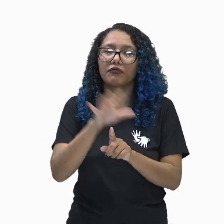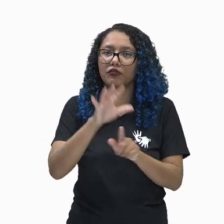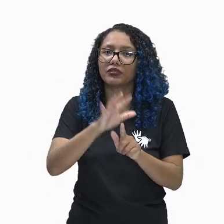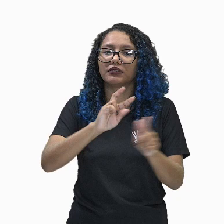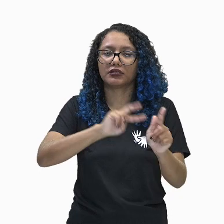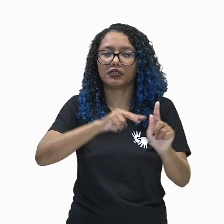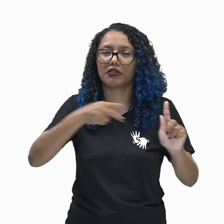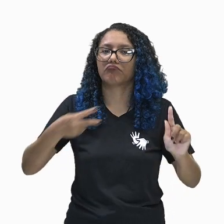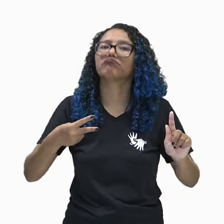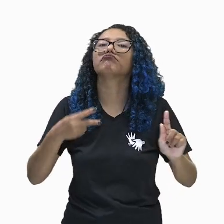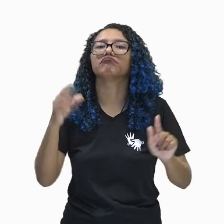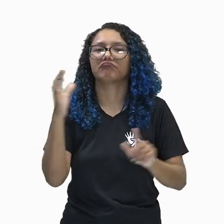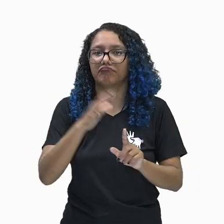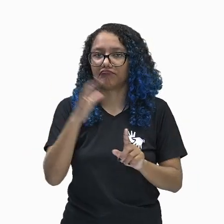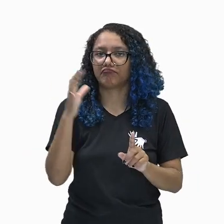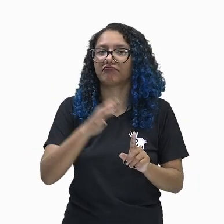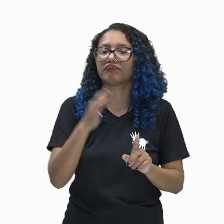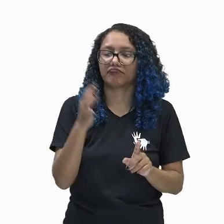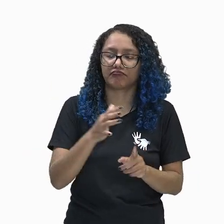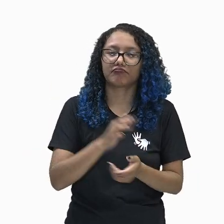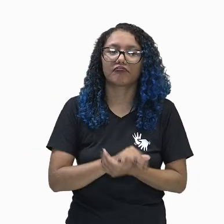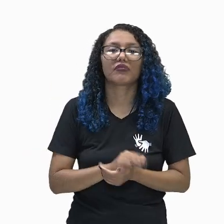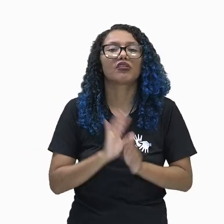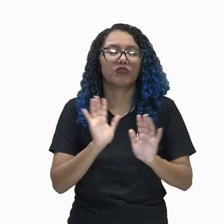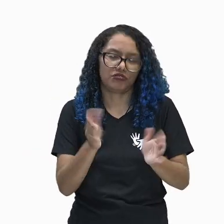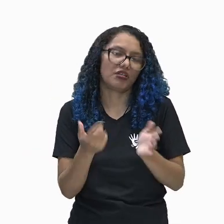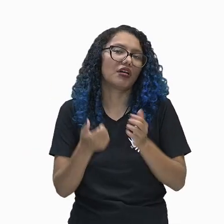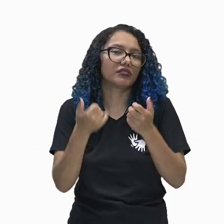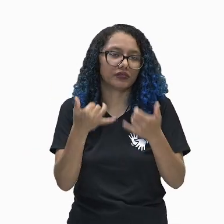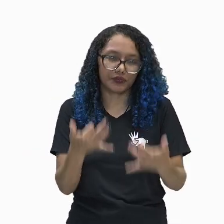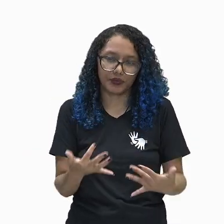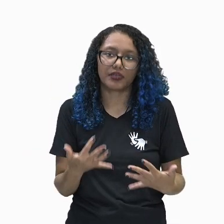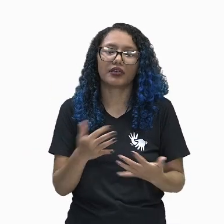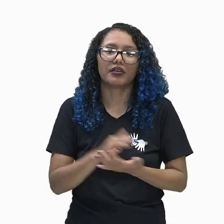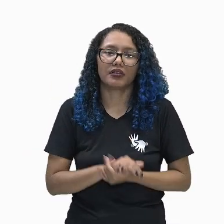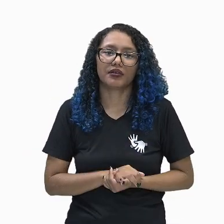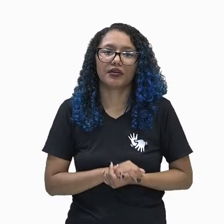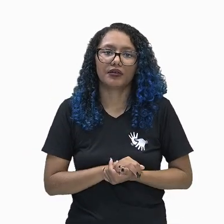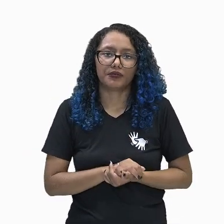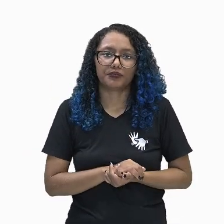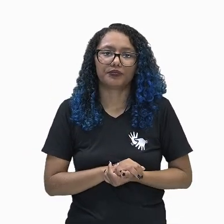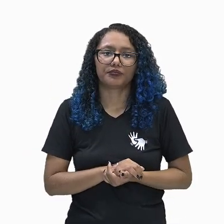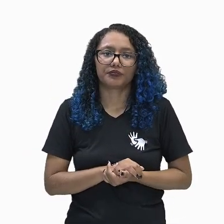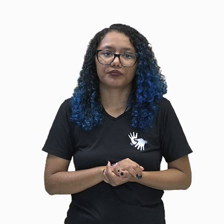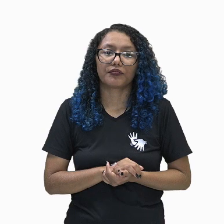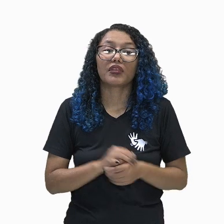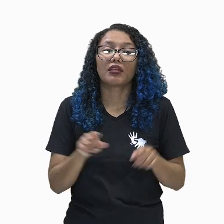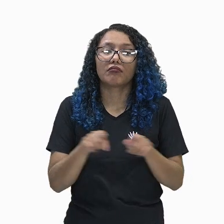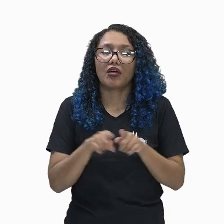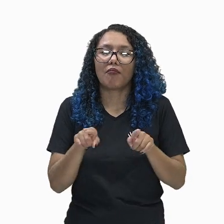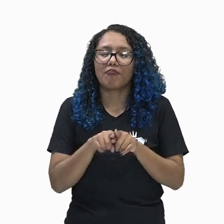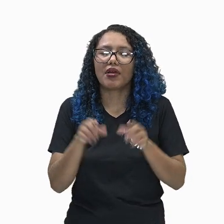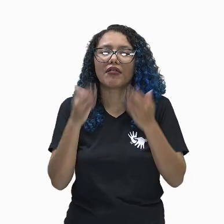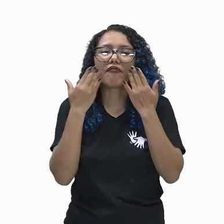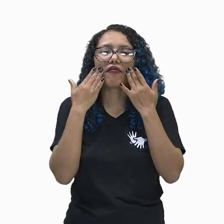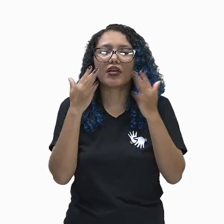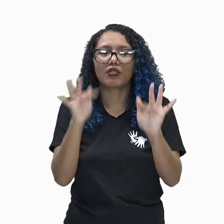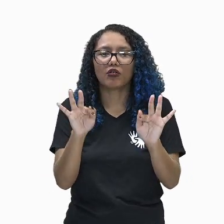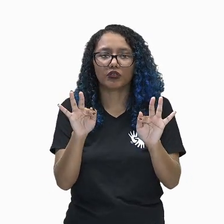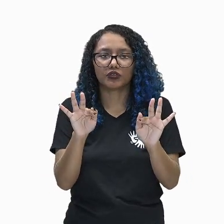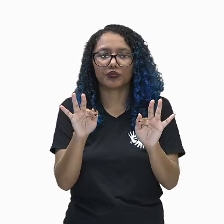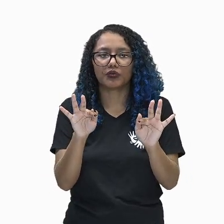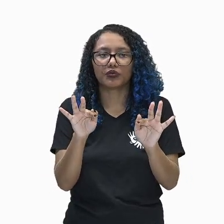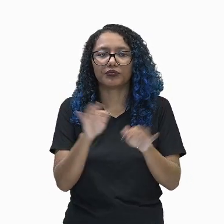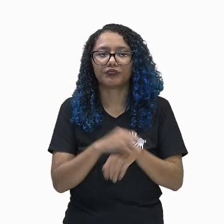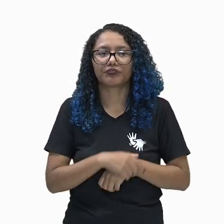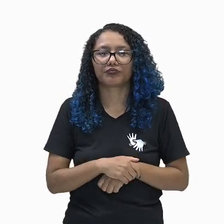genótipo, como já foi retratado anteriormente aí pelo exemplo. O fenótipo nem sempre é um